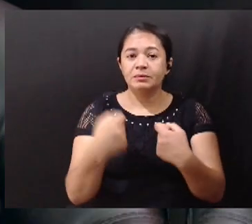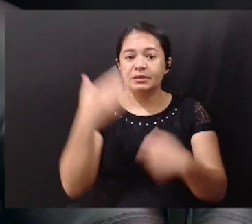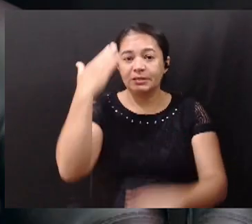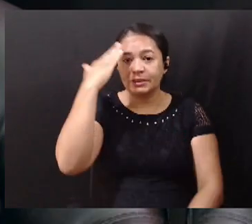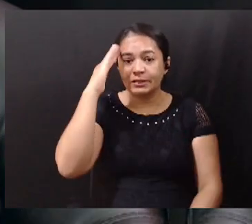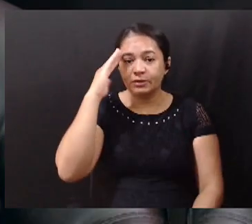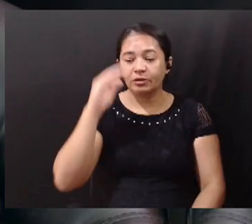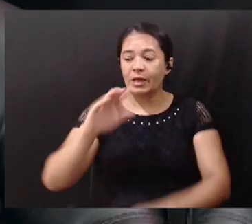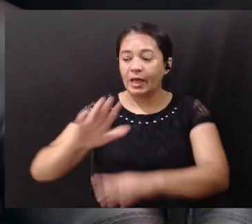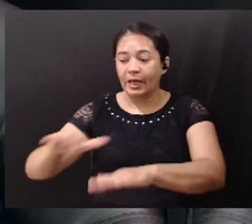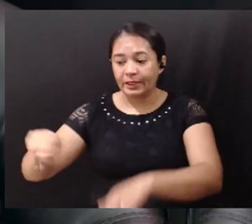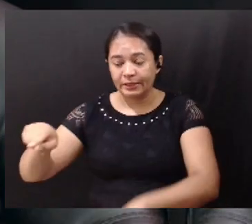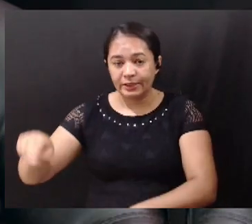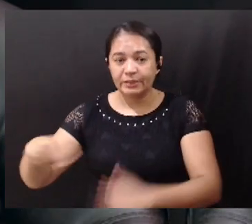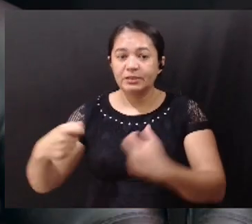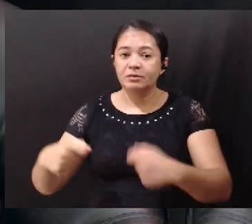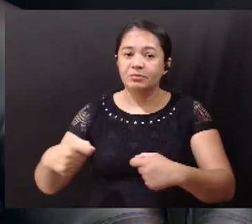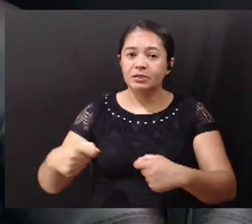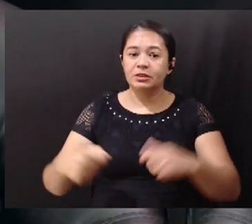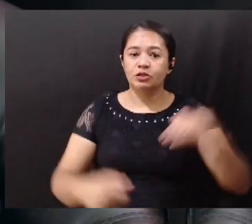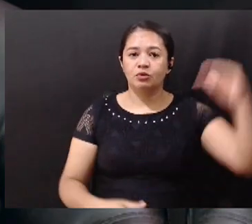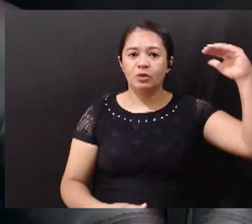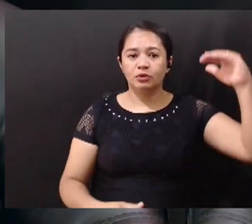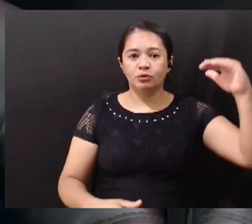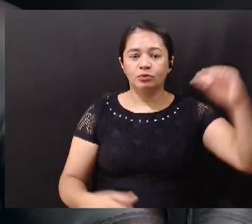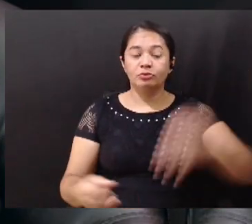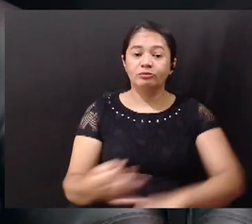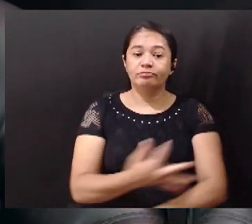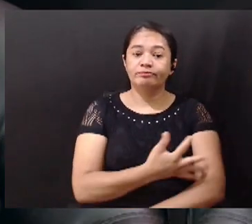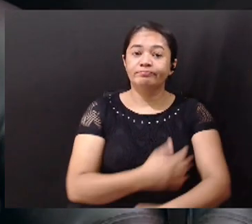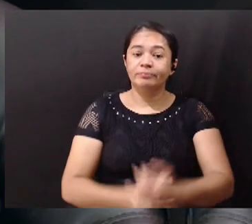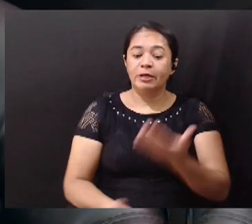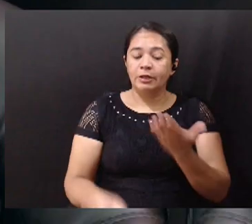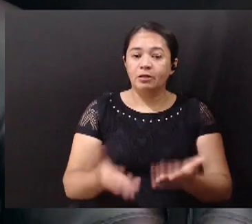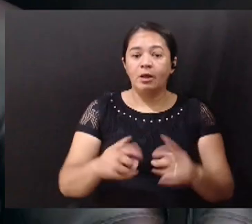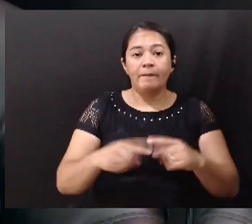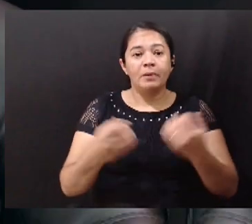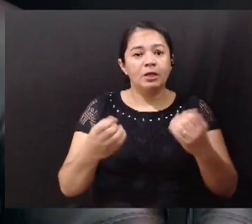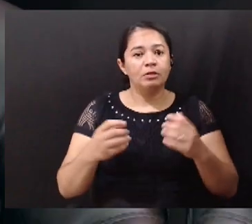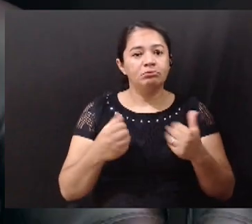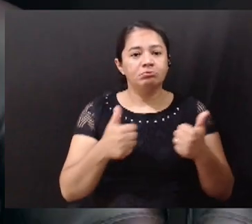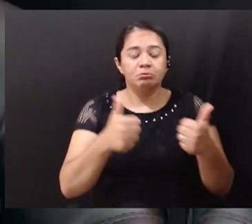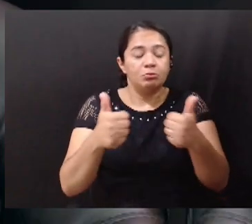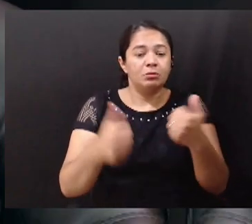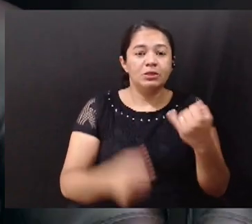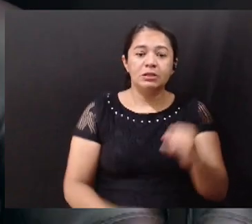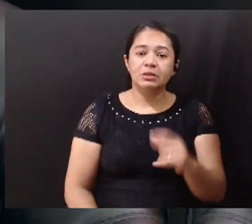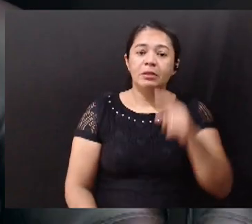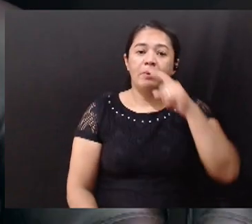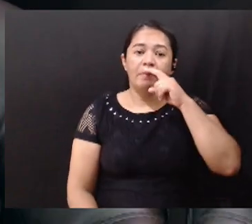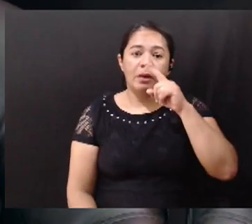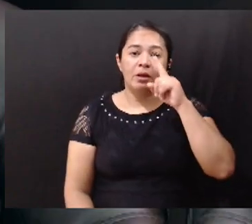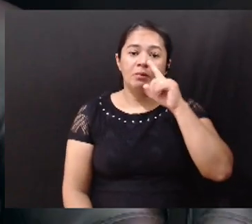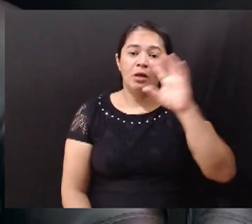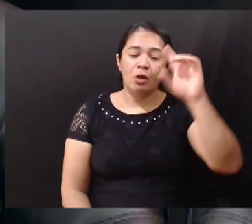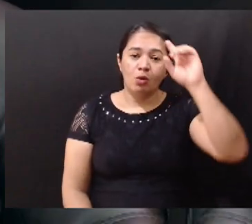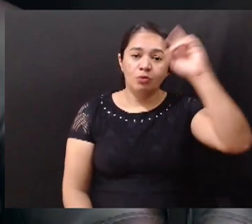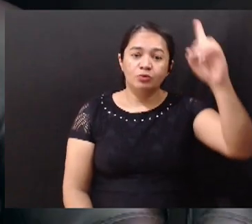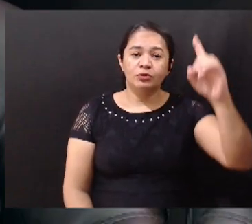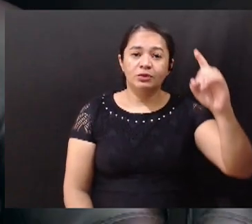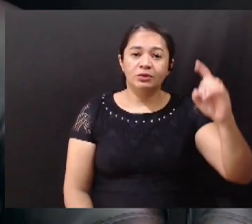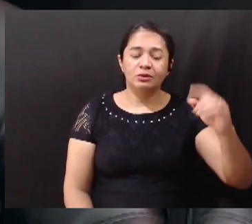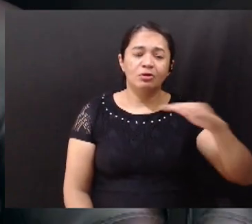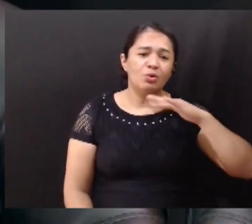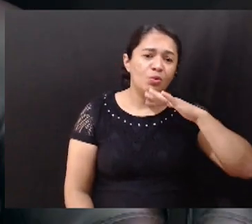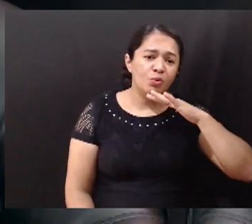adulto emocionalmente estável. Mas tá tudo bem se o pai ou a mãe tiver um dia que não tá bem, né?